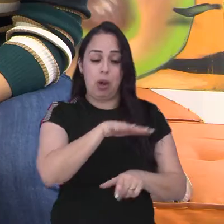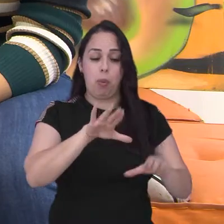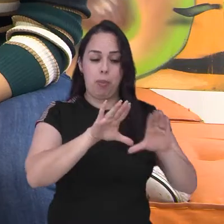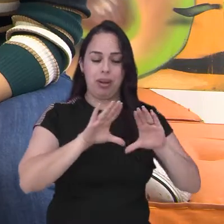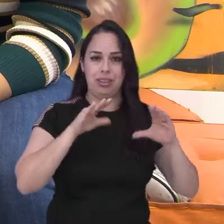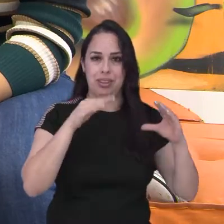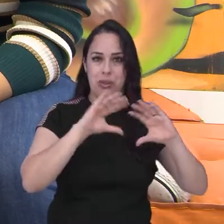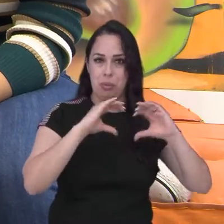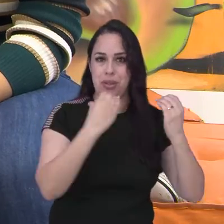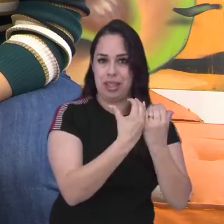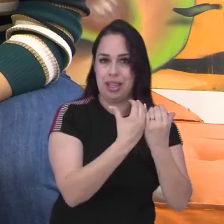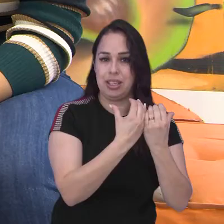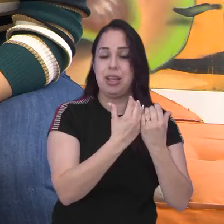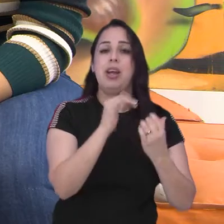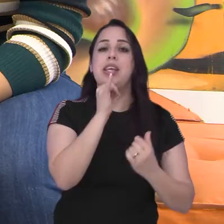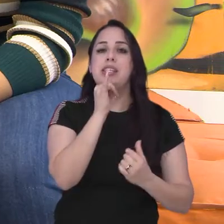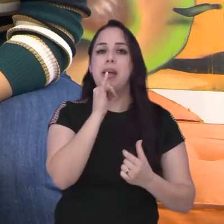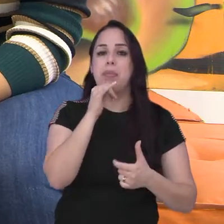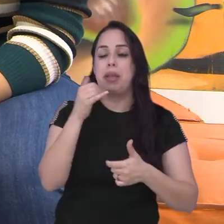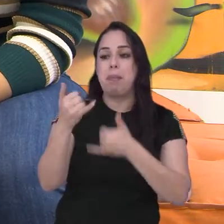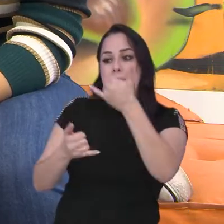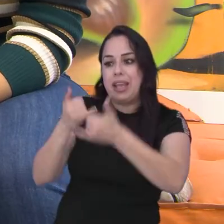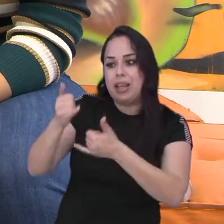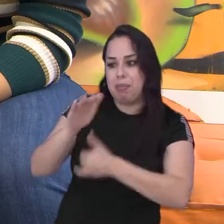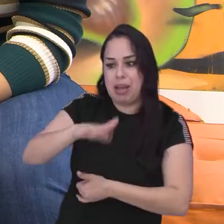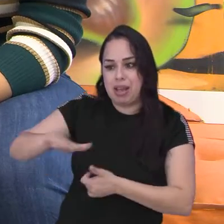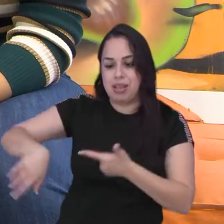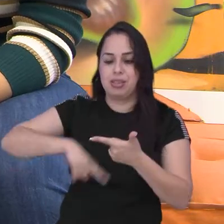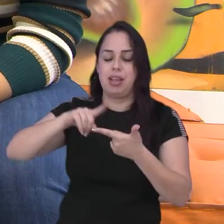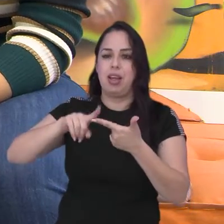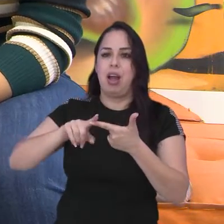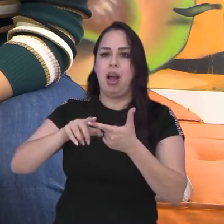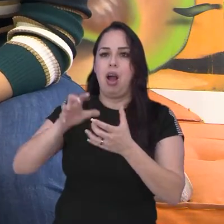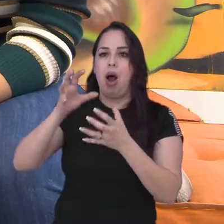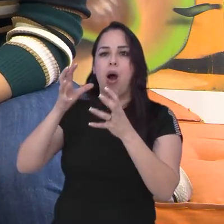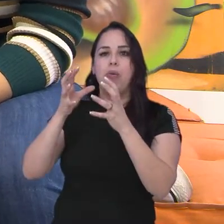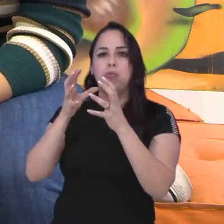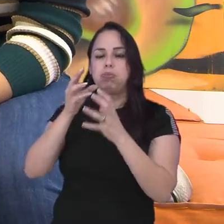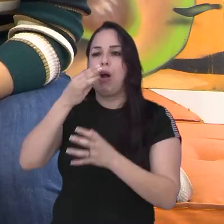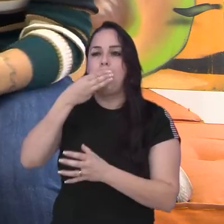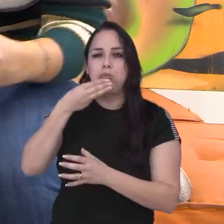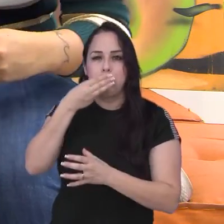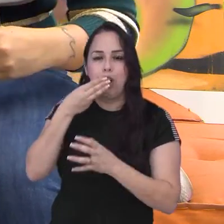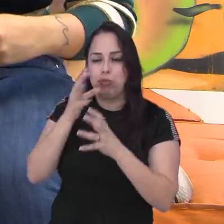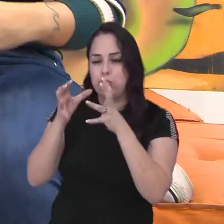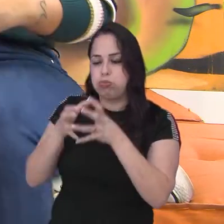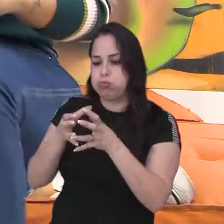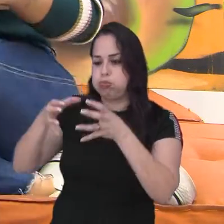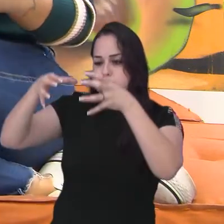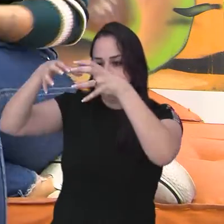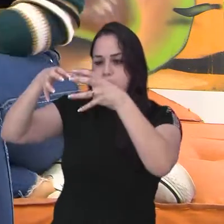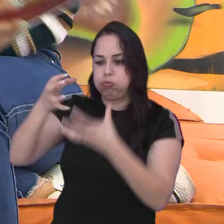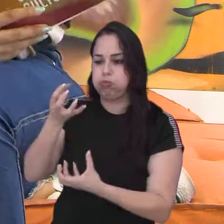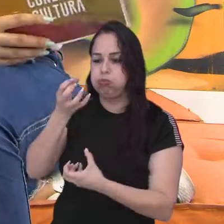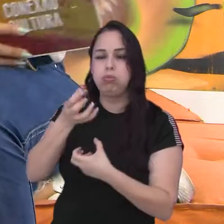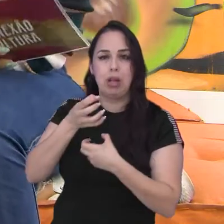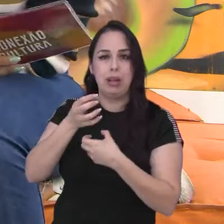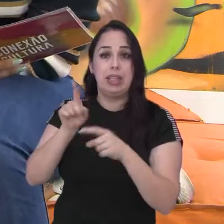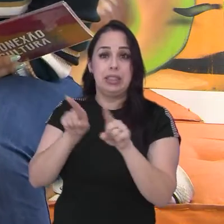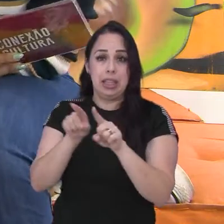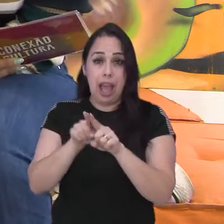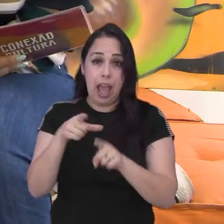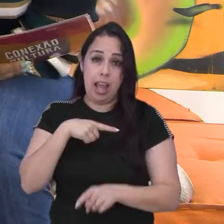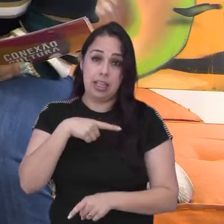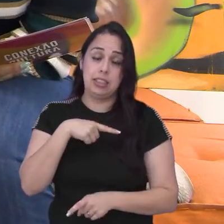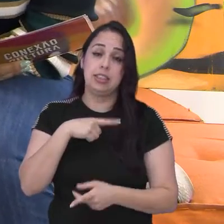comunidade. Então tem brinquedo para as crianças, pula-pula, tem algodão doce, né? Tem um envolvimento... Para toda a família. Tem o envolvimento do